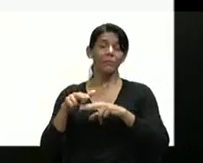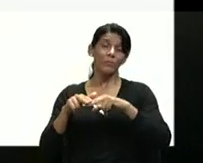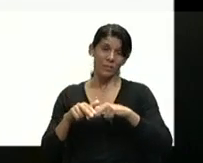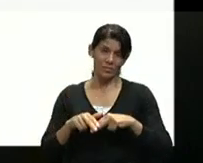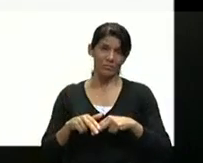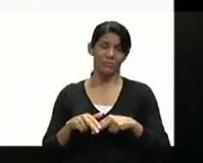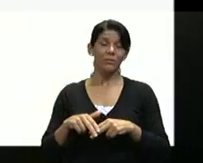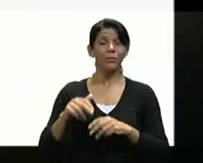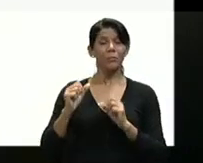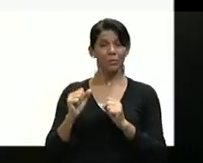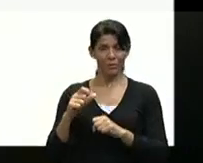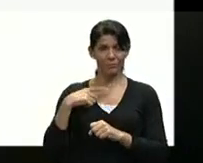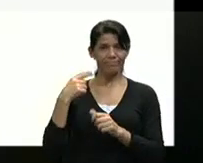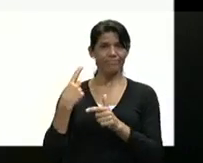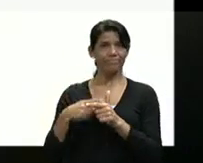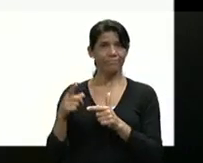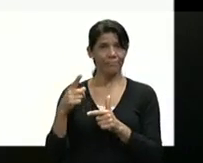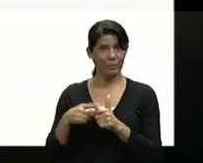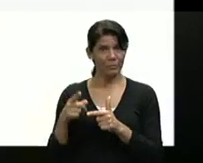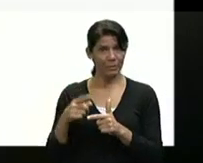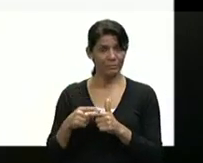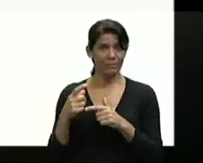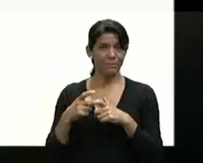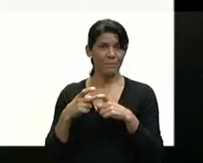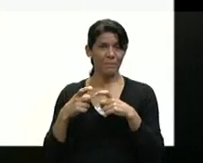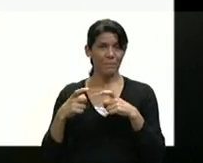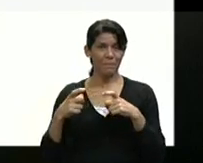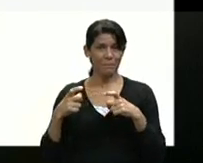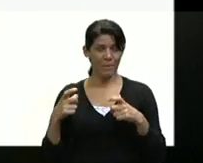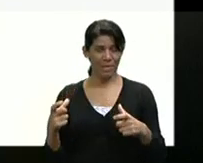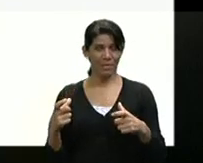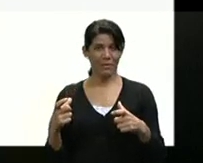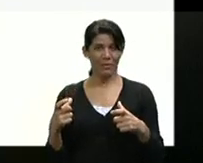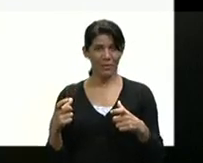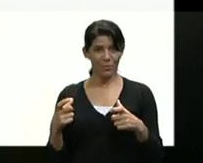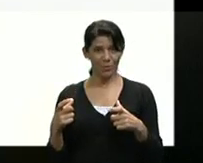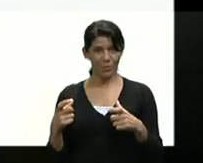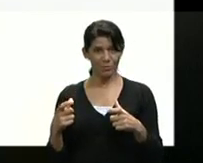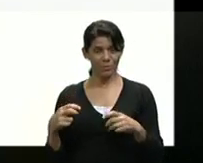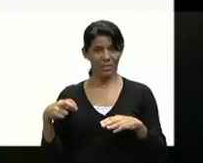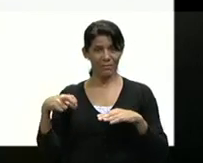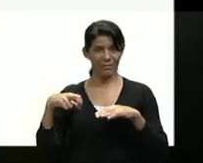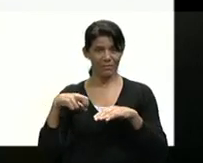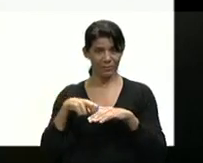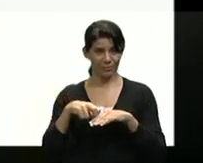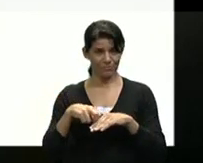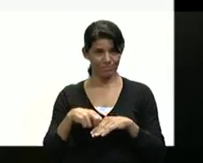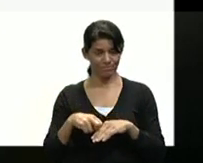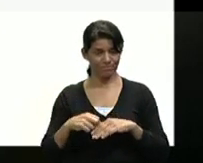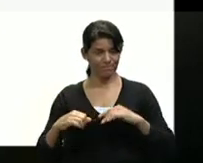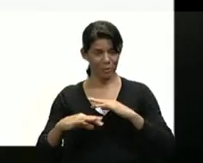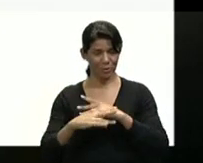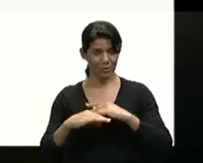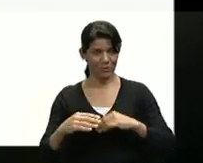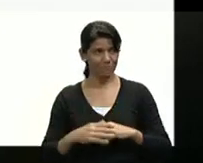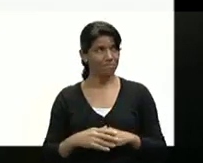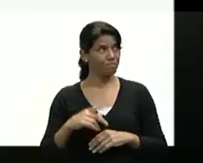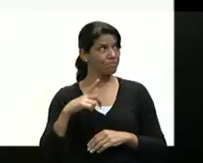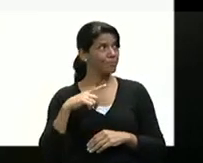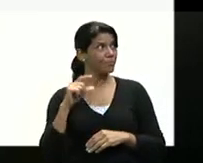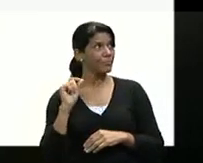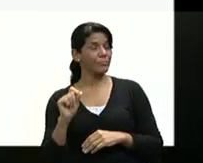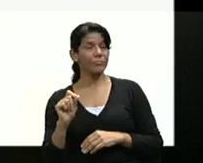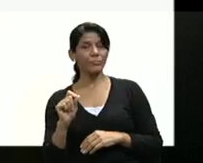ter aí um problema maior, aí um fator gerador de acidentes de trânsito. Então, nós temos